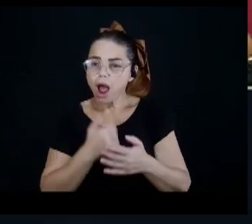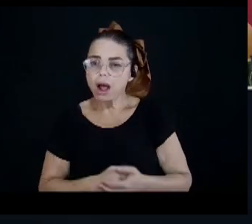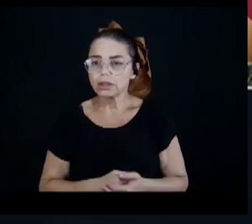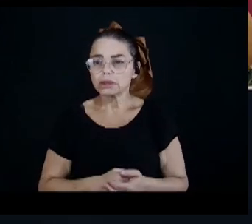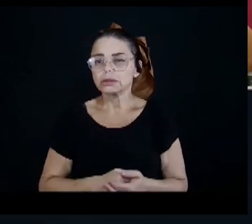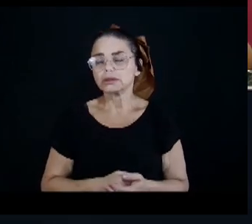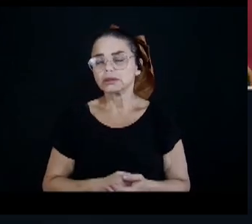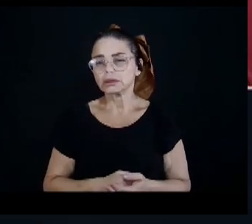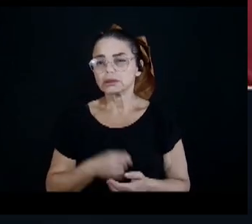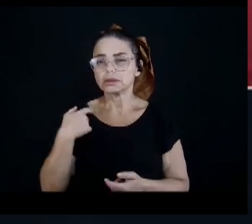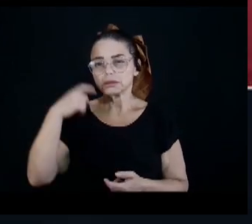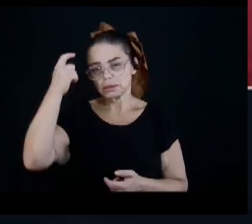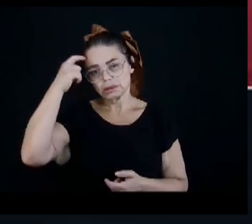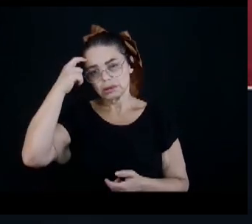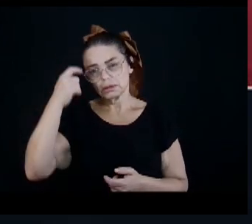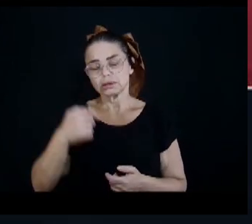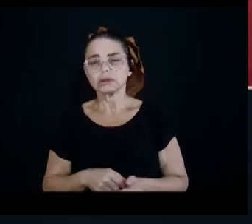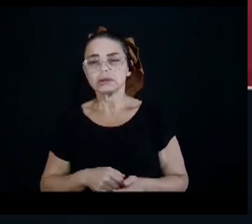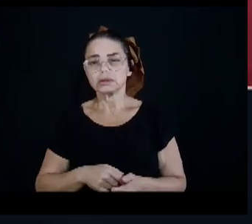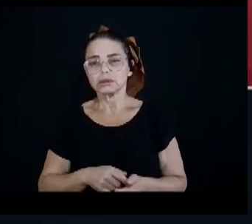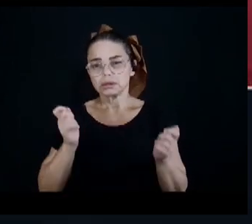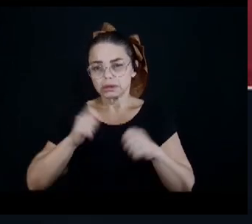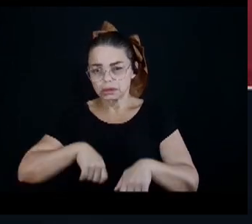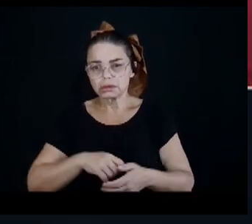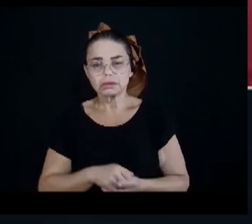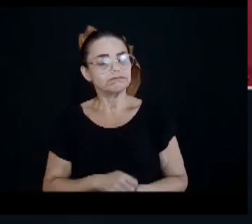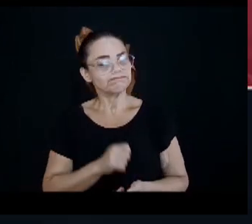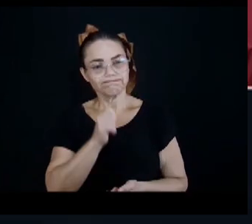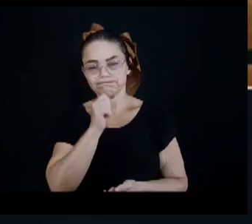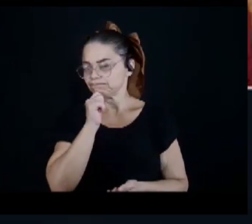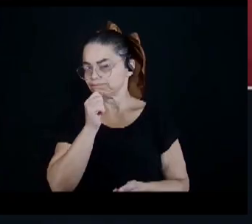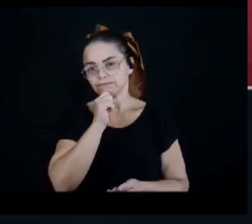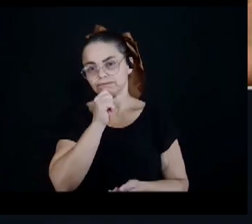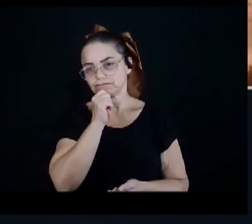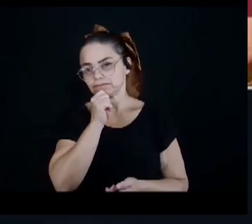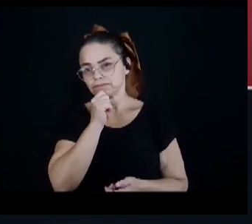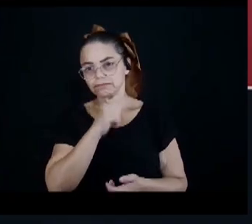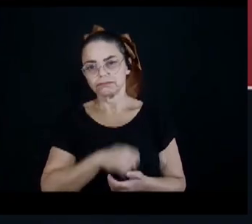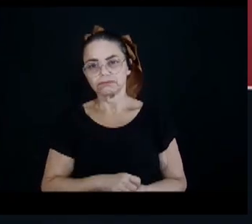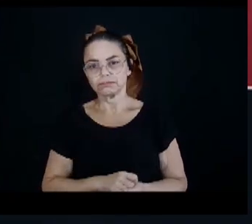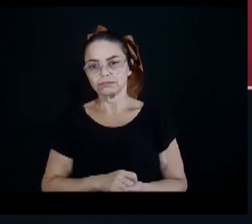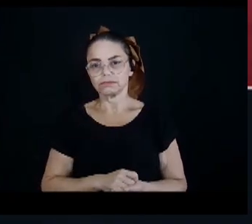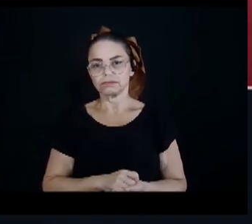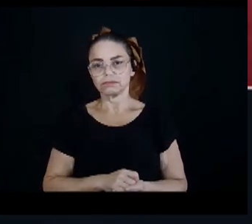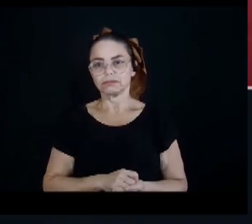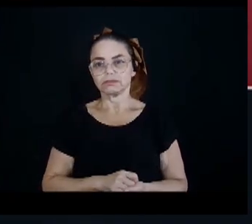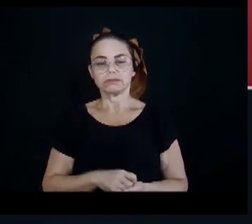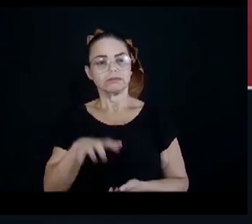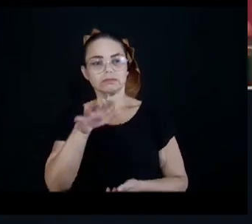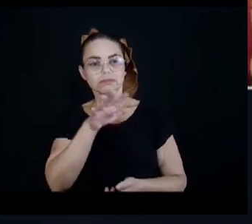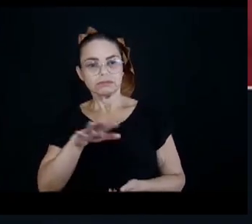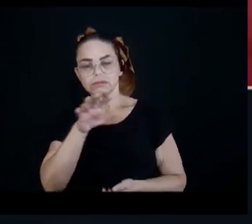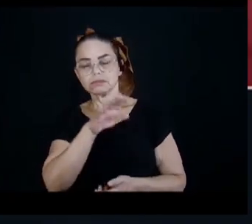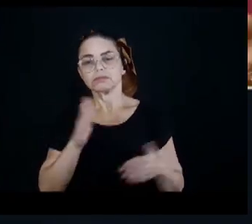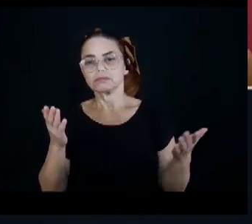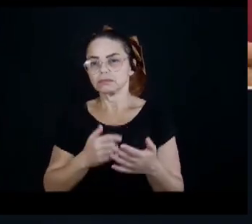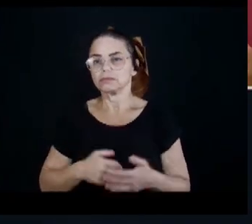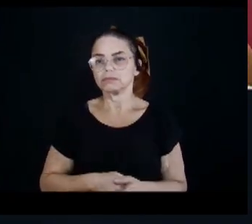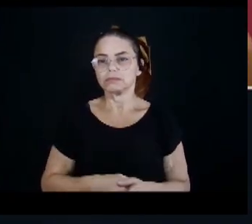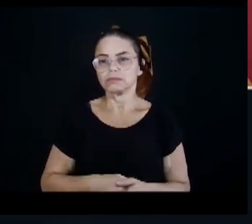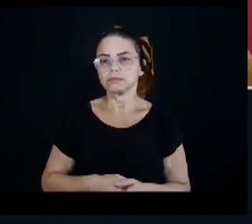ou essa possibilidade ainda não está no radar aí diante desse cenário atual das canetas? Porque para a